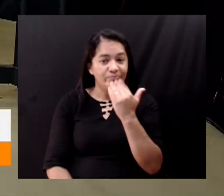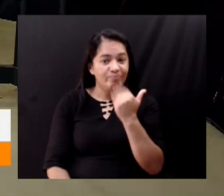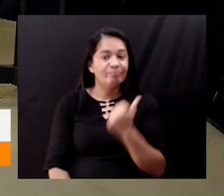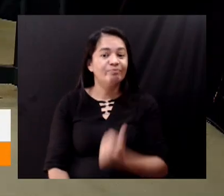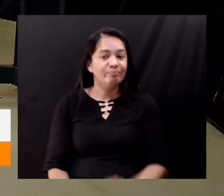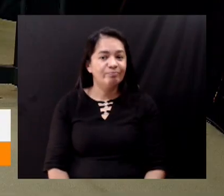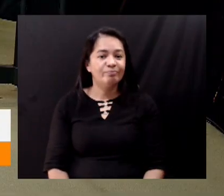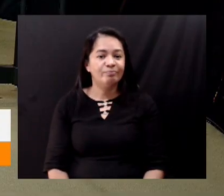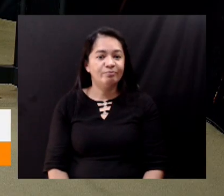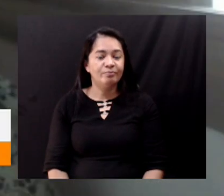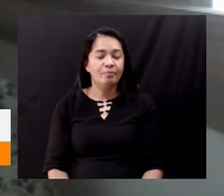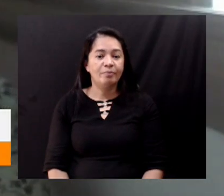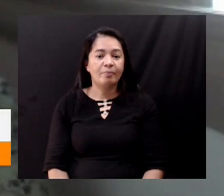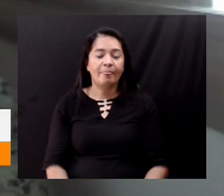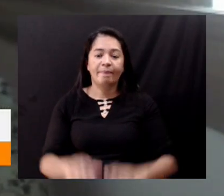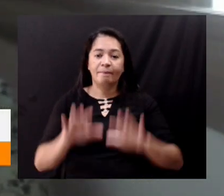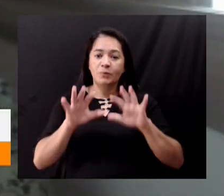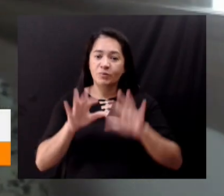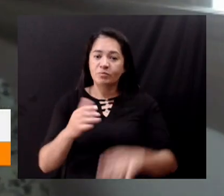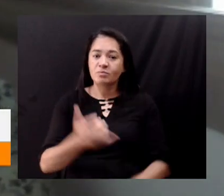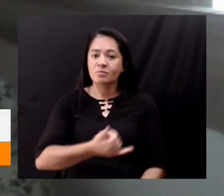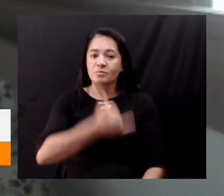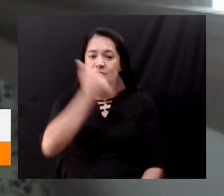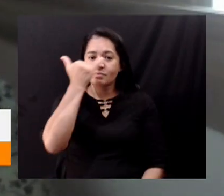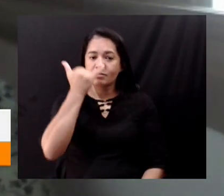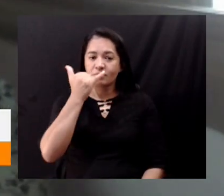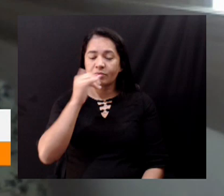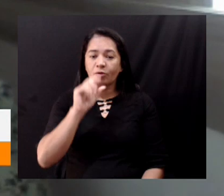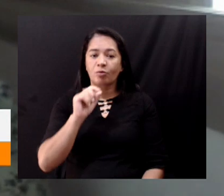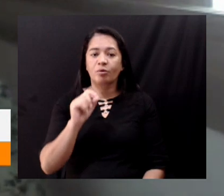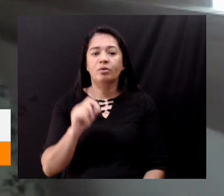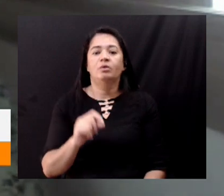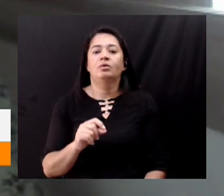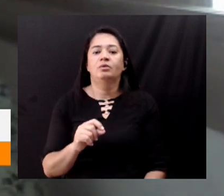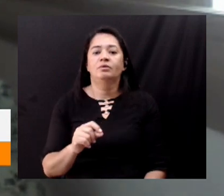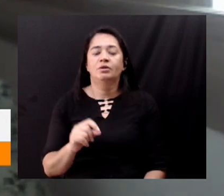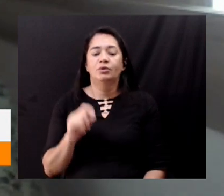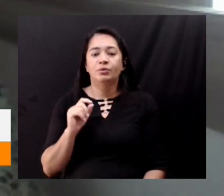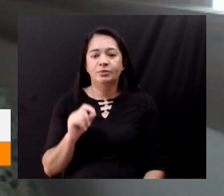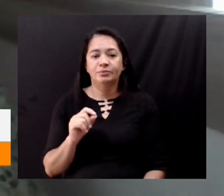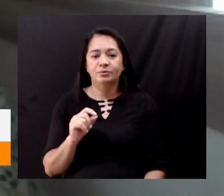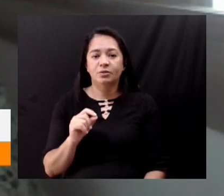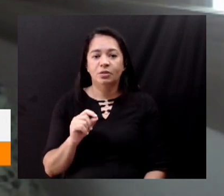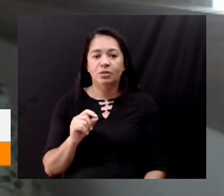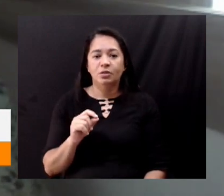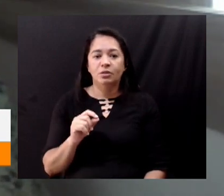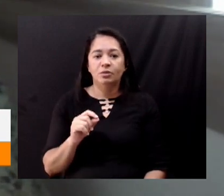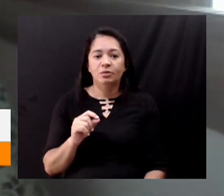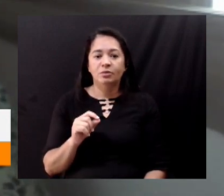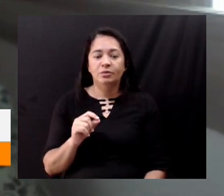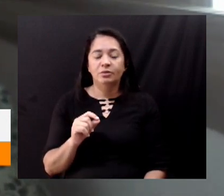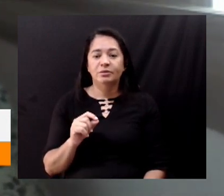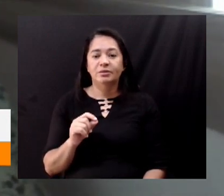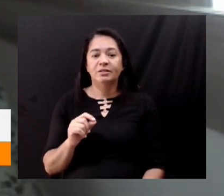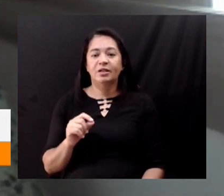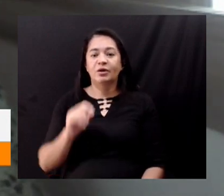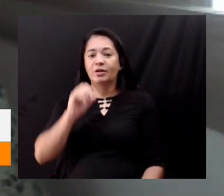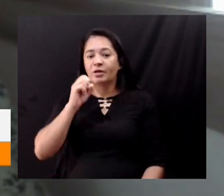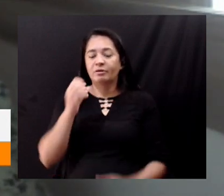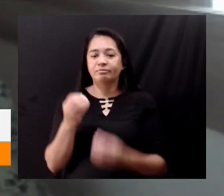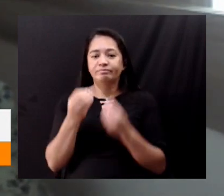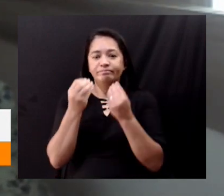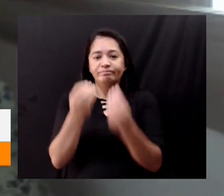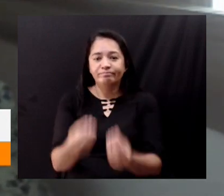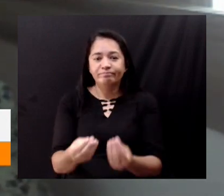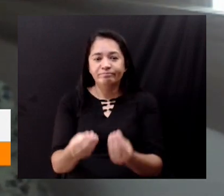Essa frustração, ela vai acender novamente aquela questão do sistema de recompensa. Então a gente acaba se